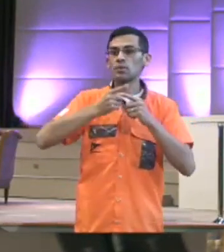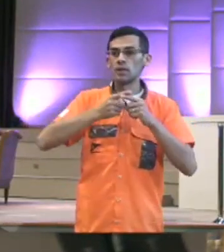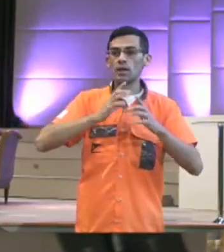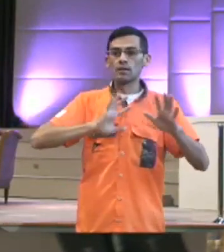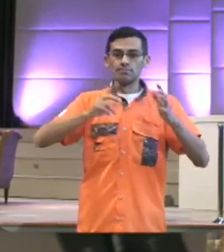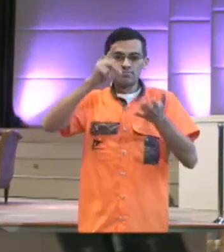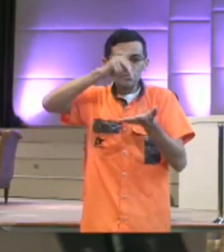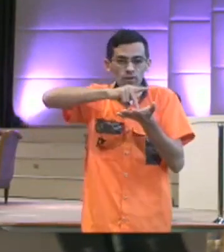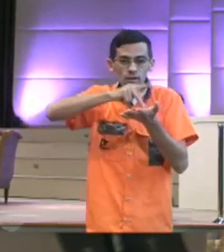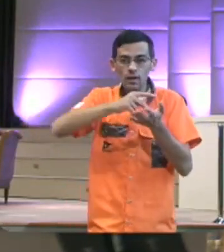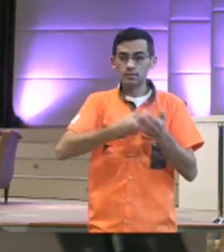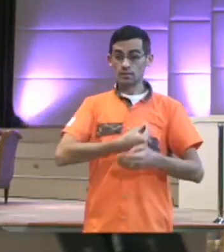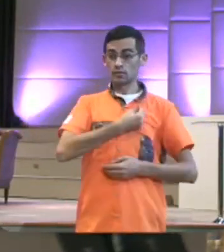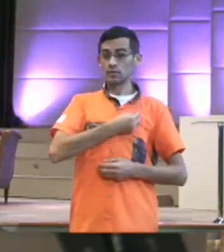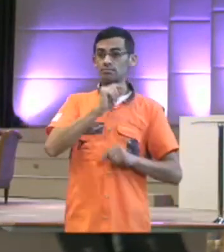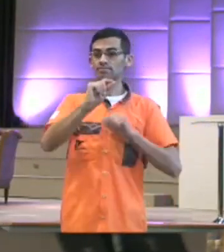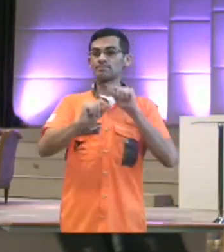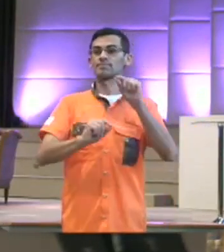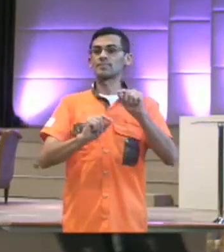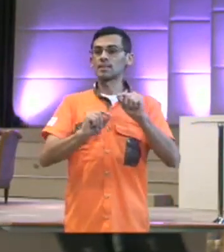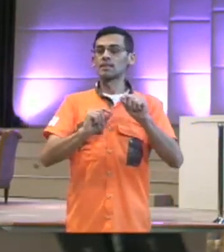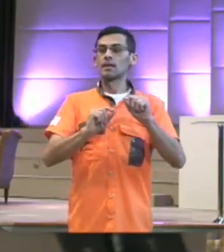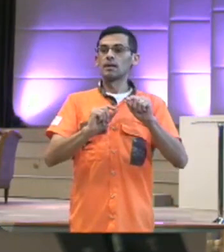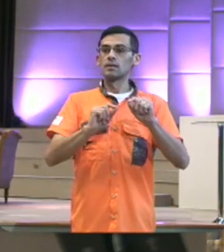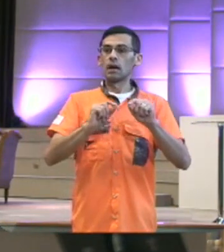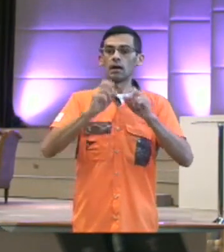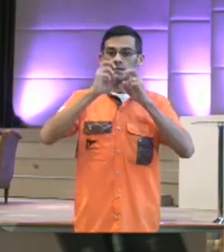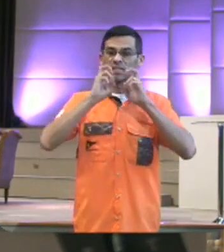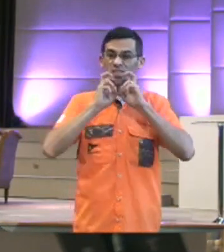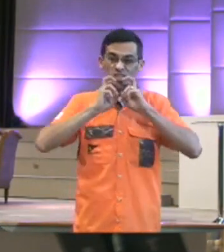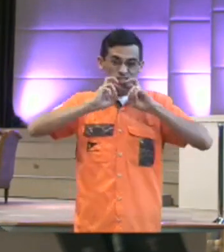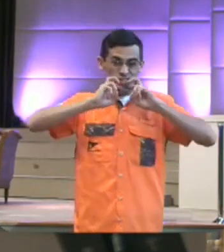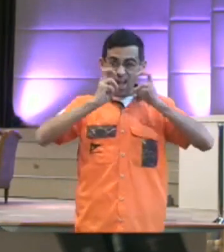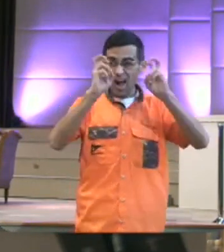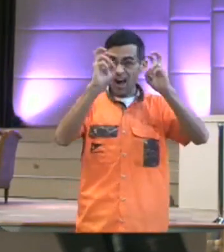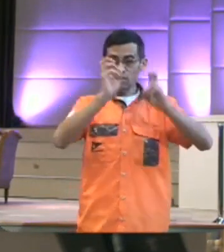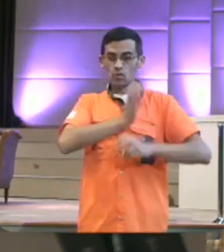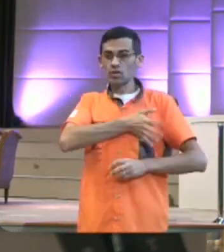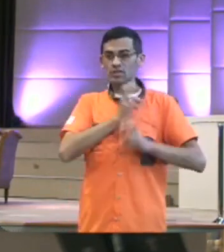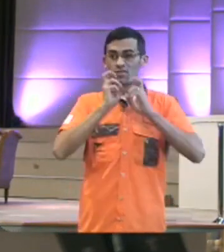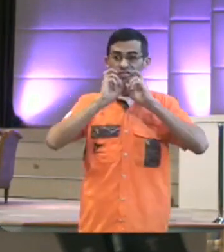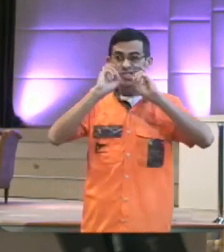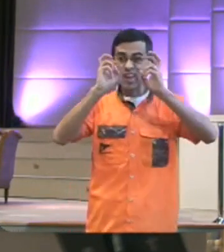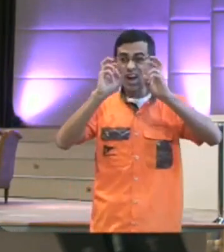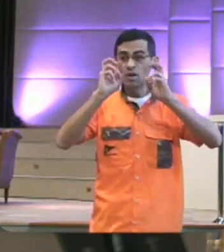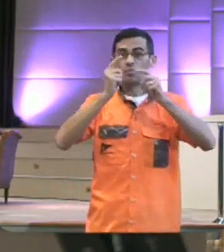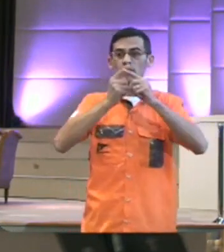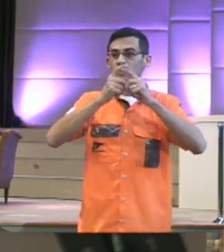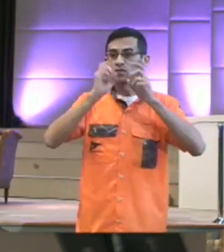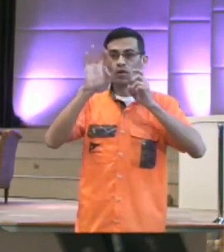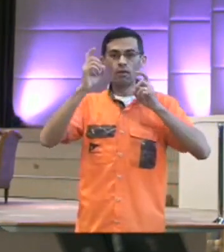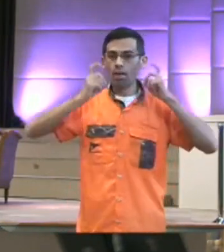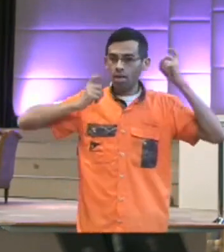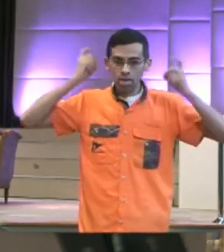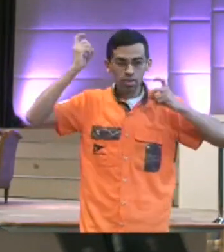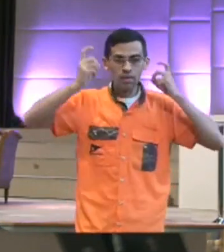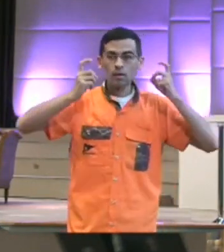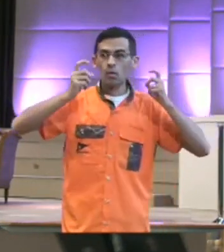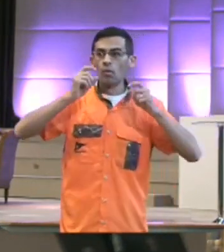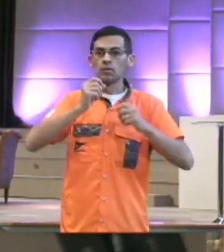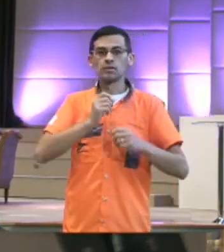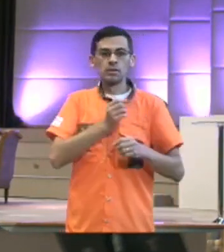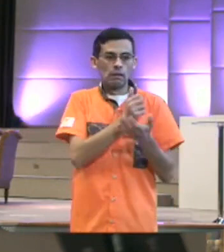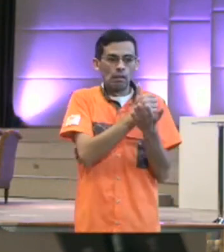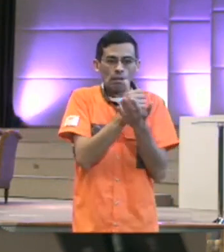a realidade, não é, que grita diante de nós de tal maneira, ela